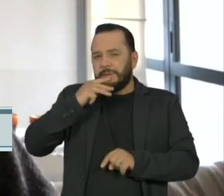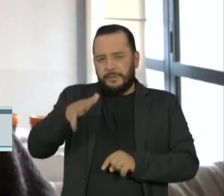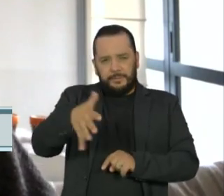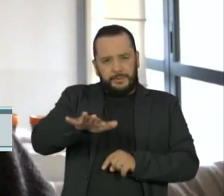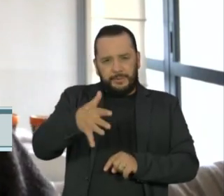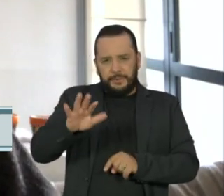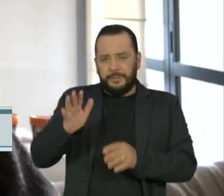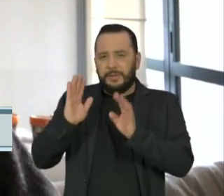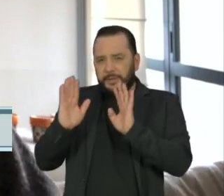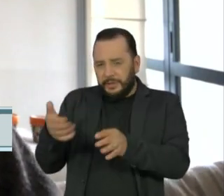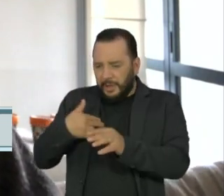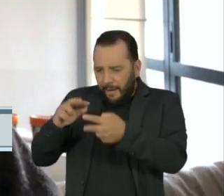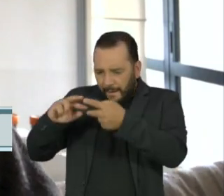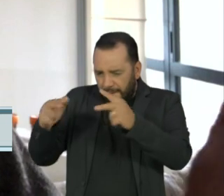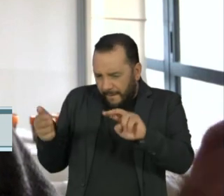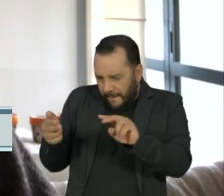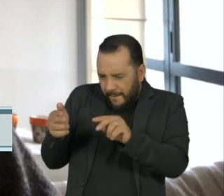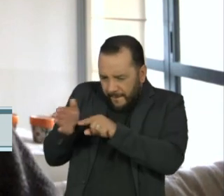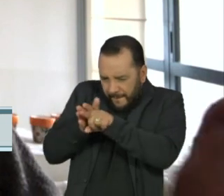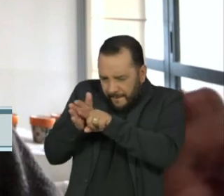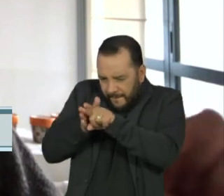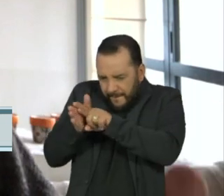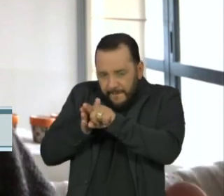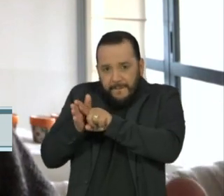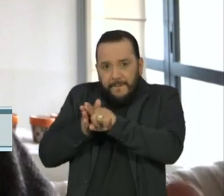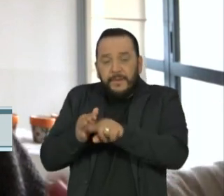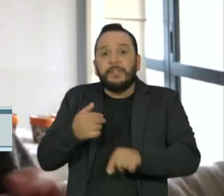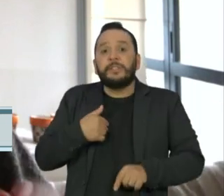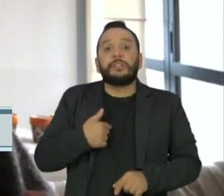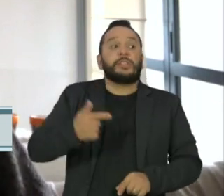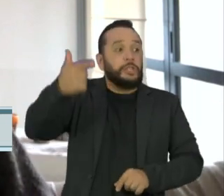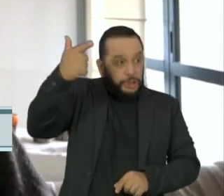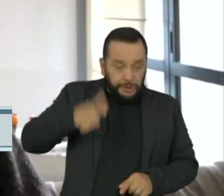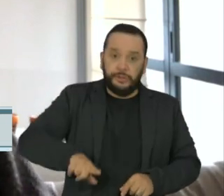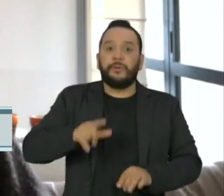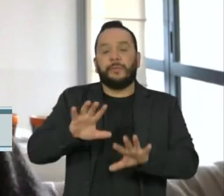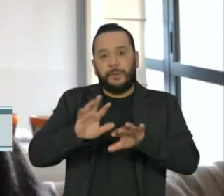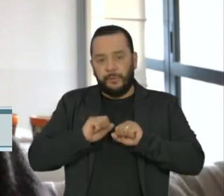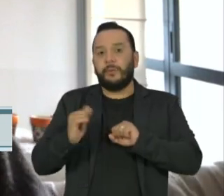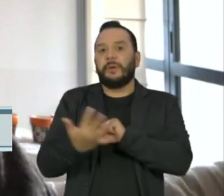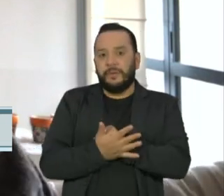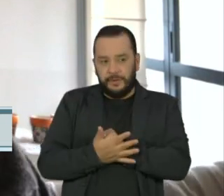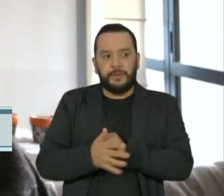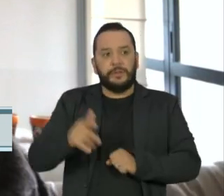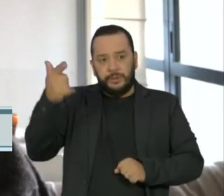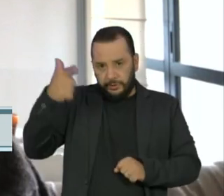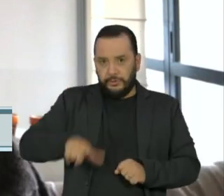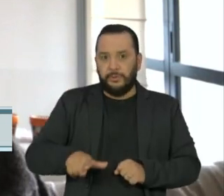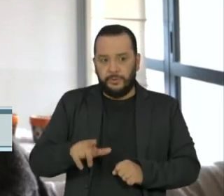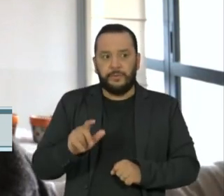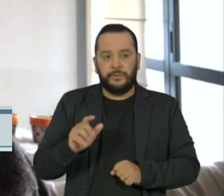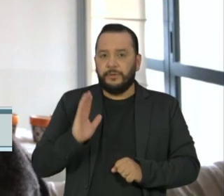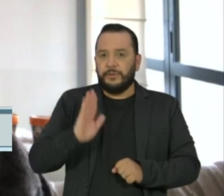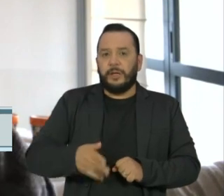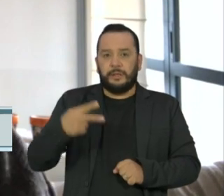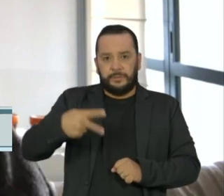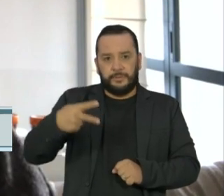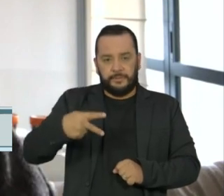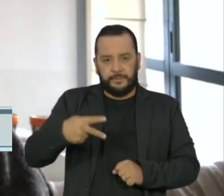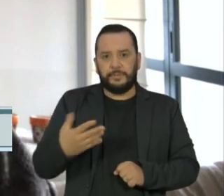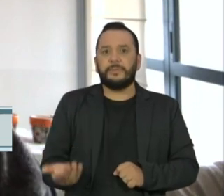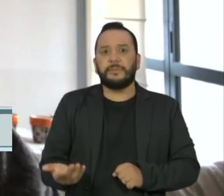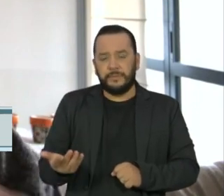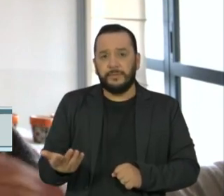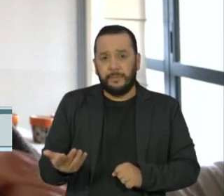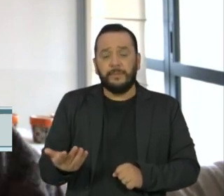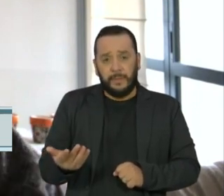sequenciado e identificado, ele teve uma nova infecção, apesar de assintomática, ele não teve sintomas nessa segunda infecção, mas ele